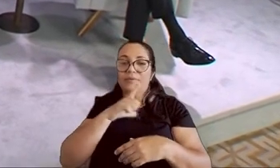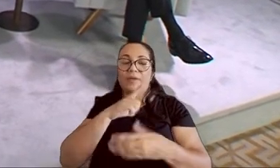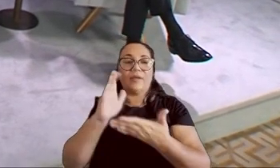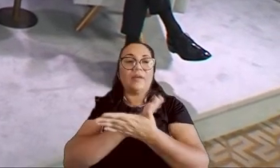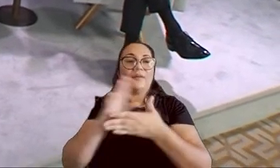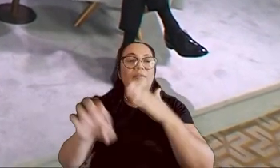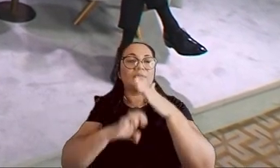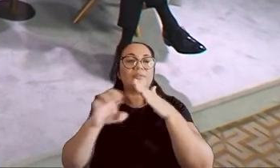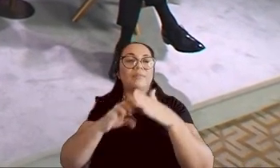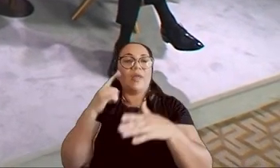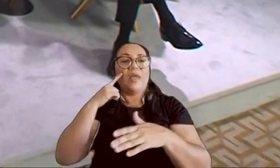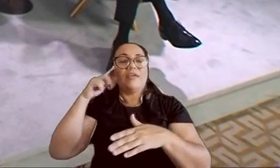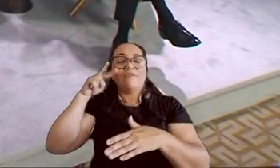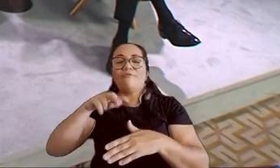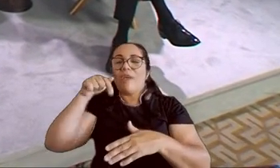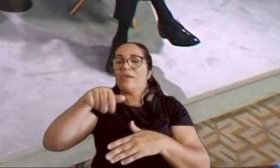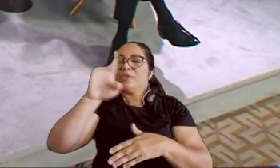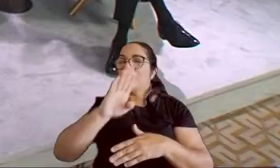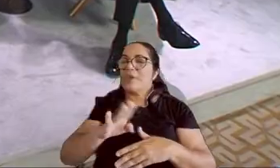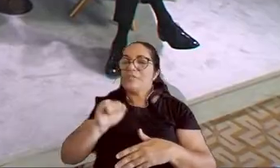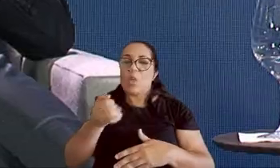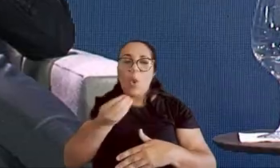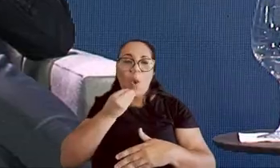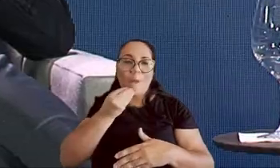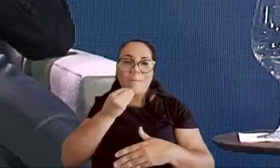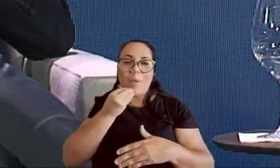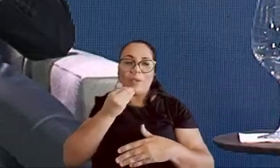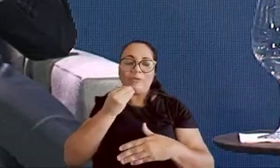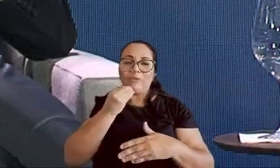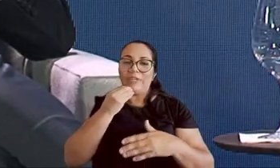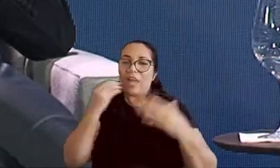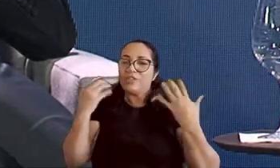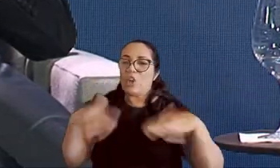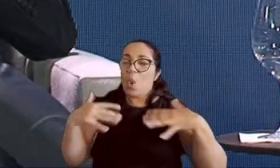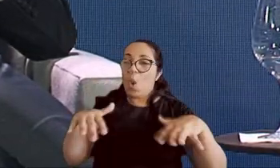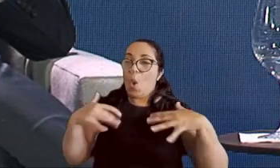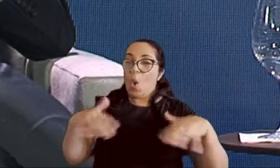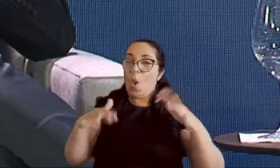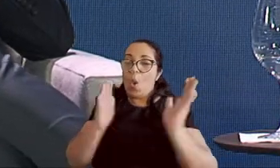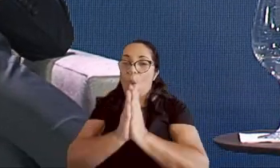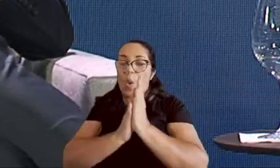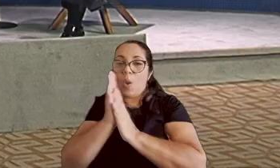uma oportunidade a decisão de ter zero ou tá até vendido alguma coisa